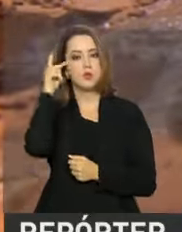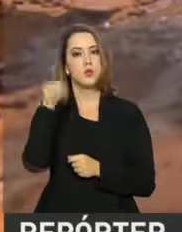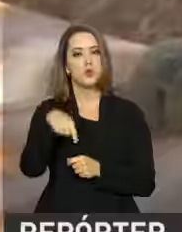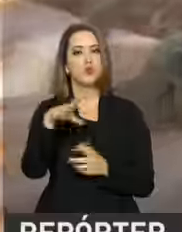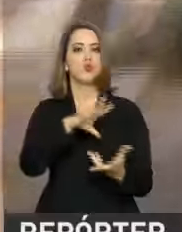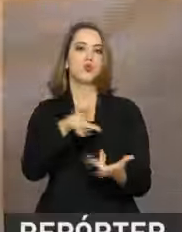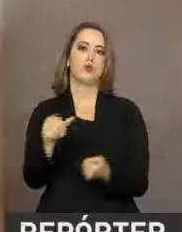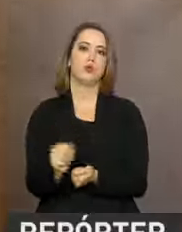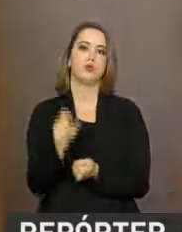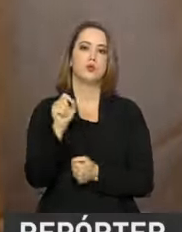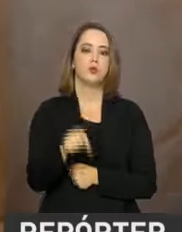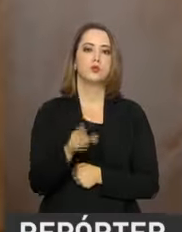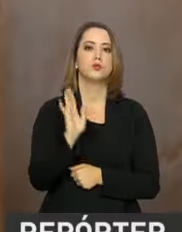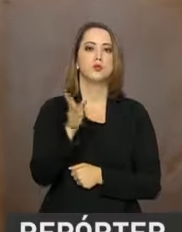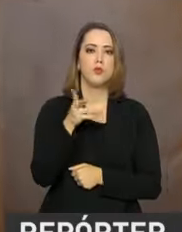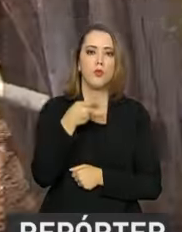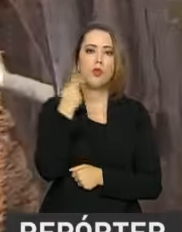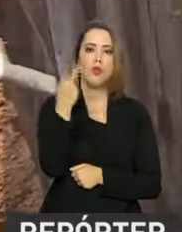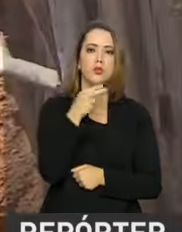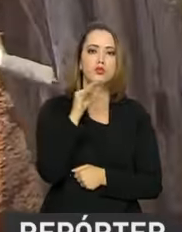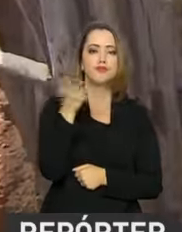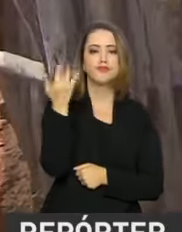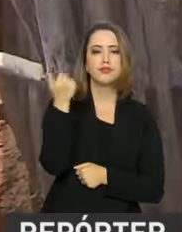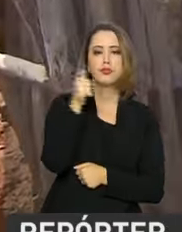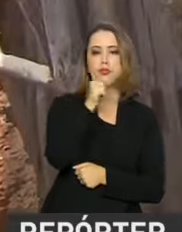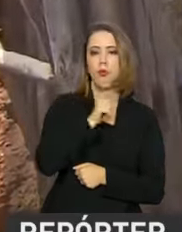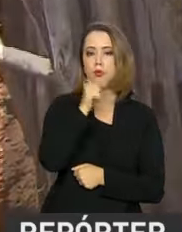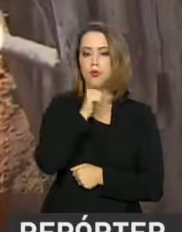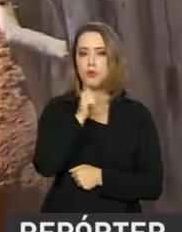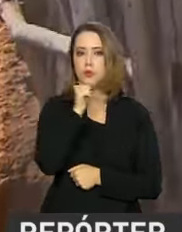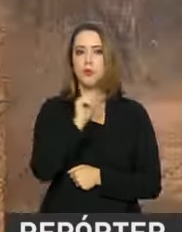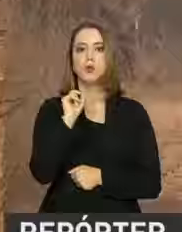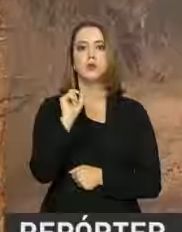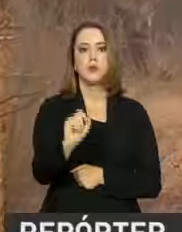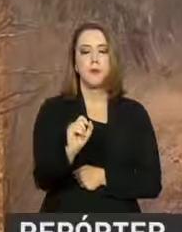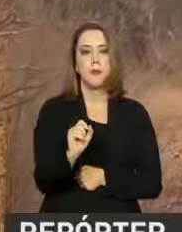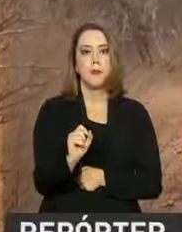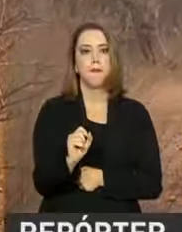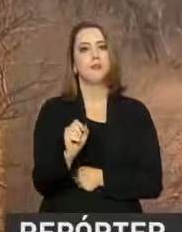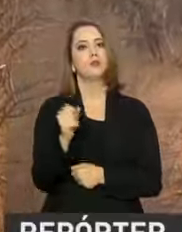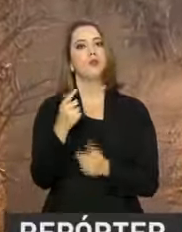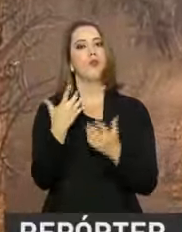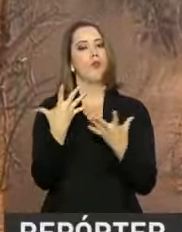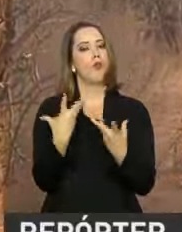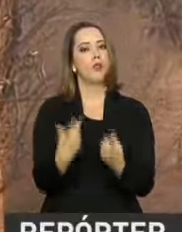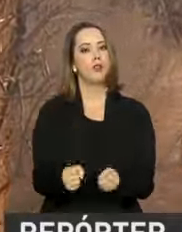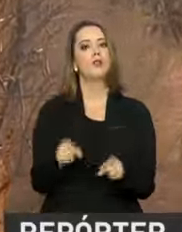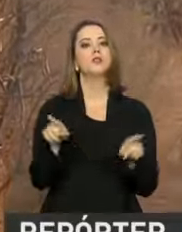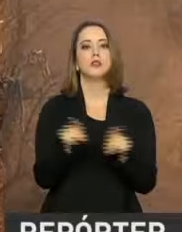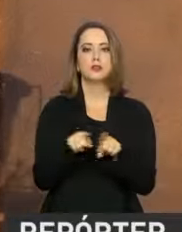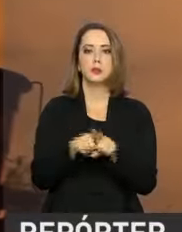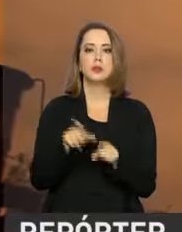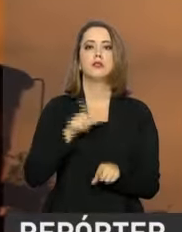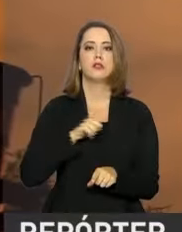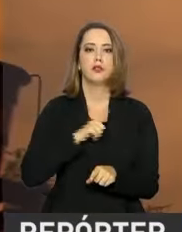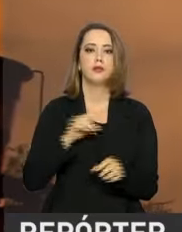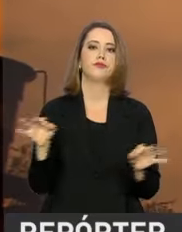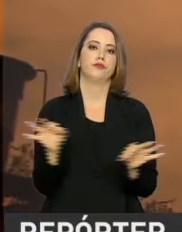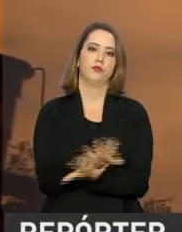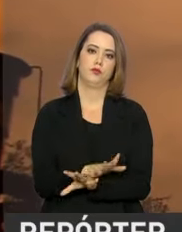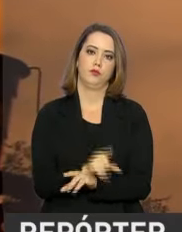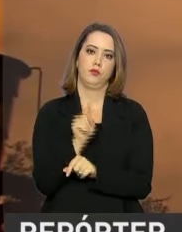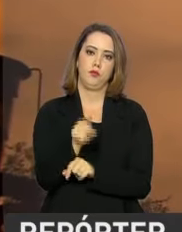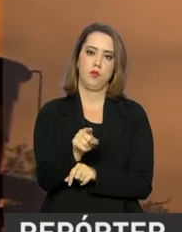de Queiroz em uma das mais importantes obras sobre a seca nordestina, o 15, a seca também tem fim.